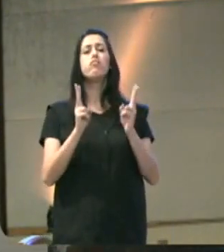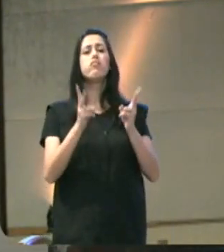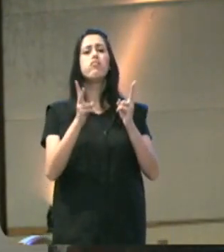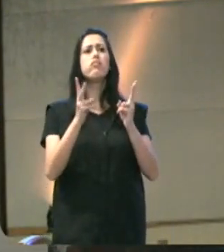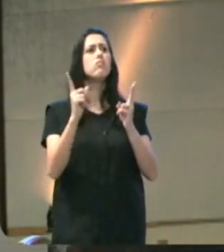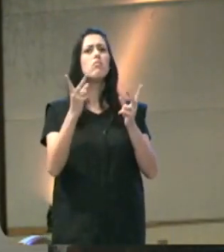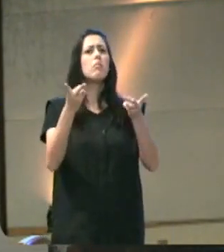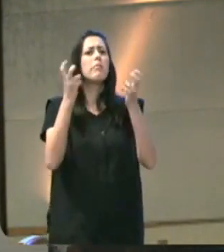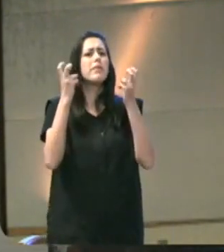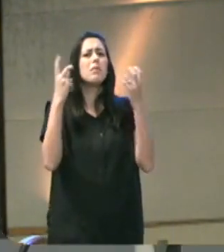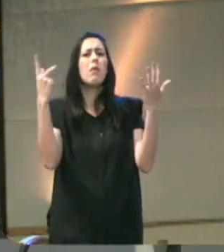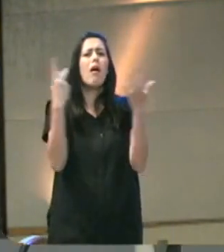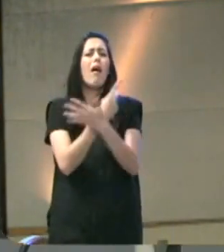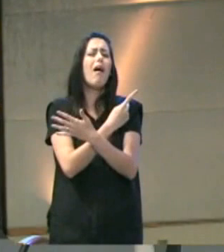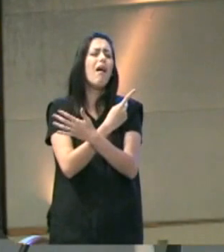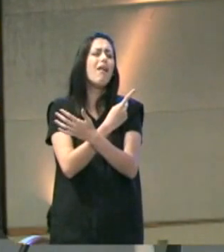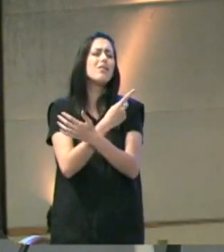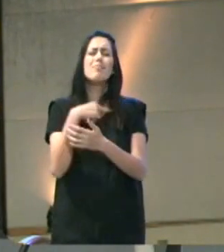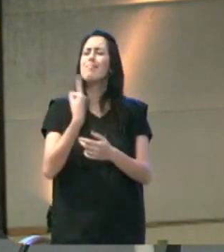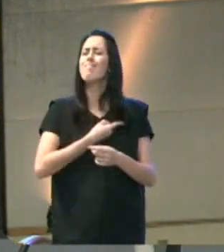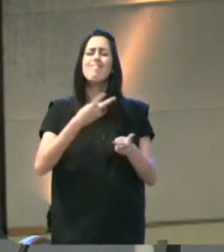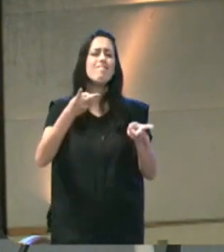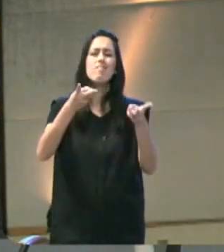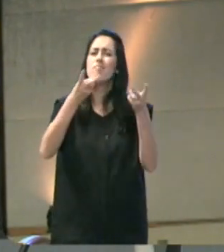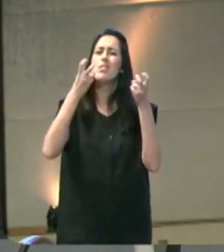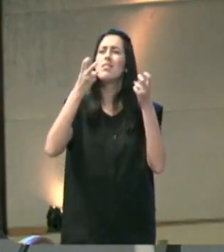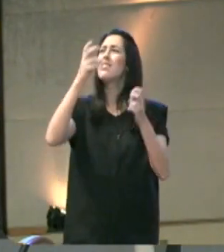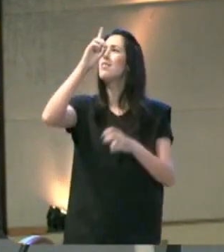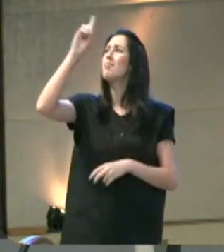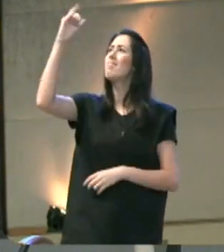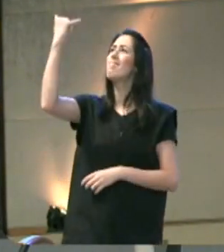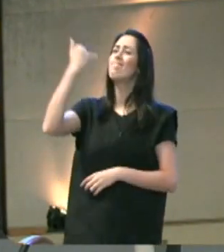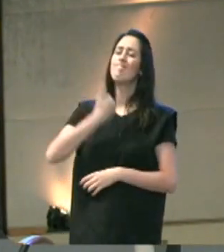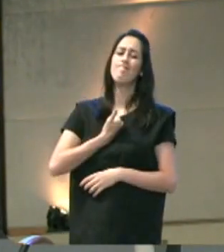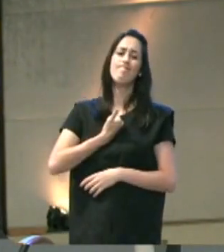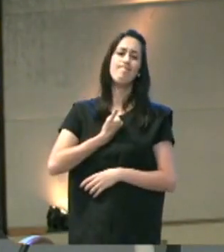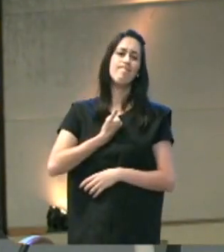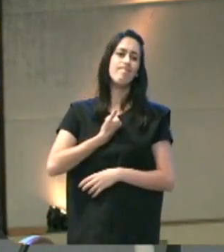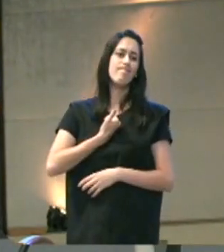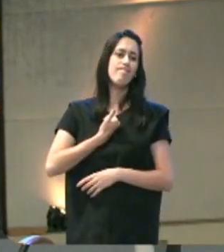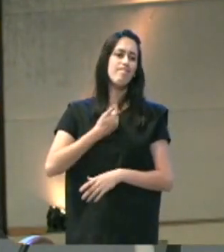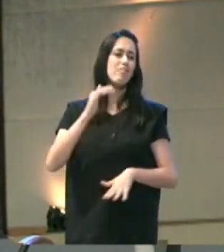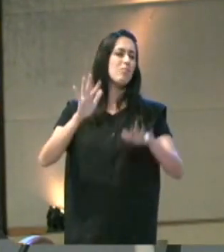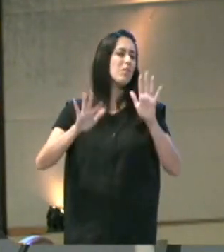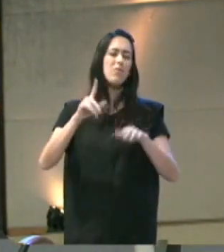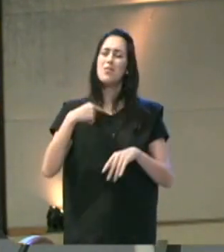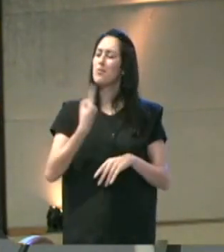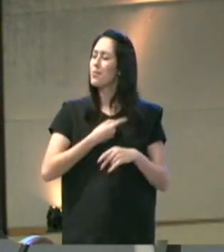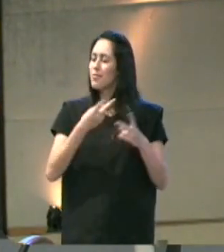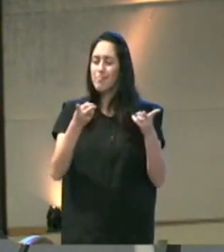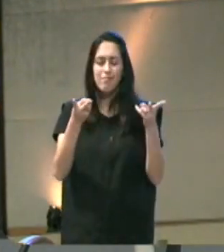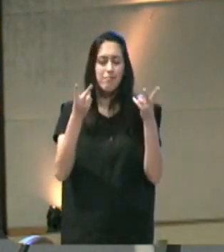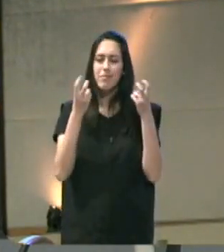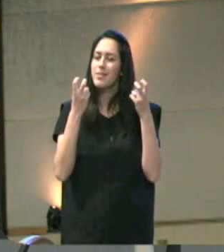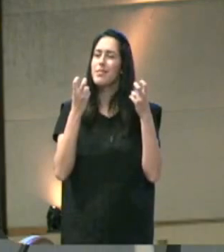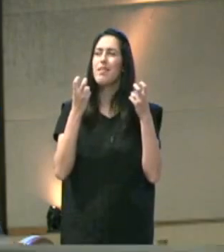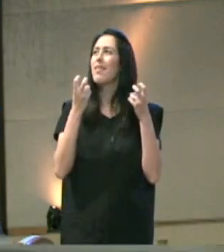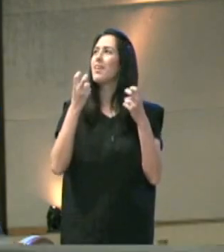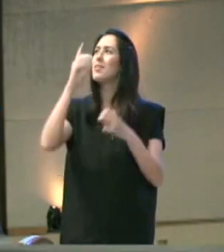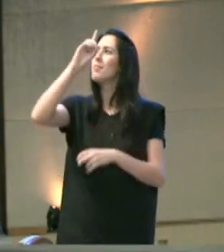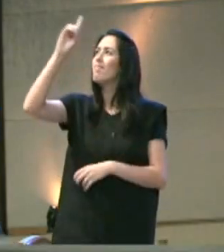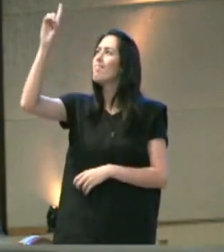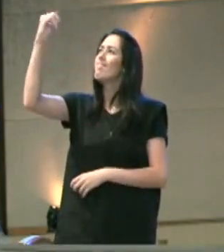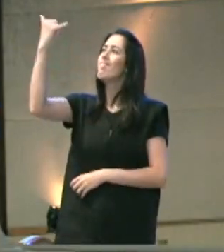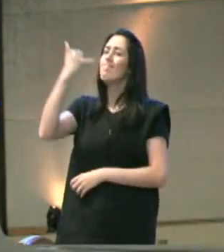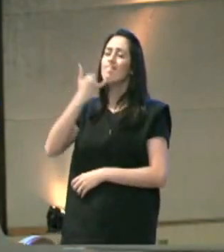de discernir o que Deus está falando. A gente não é capaz de discernir a presença de Deus. A gente